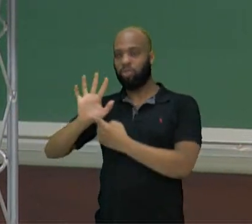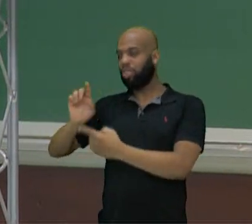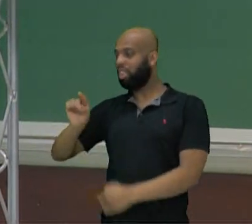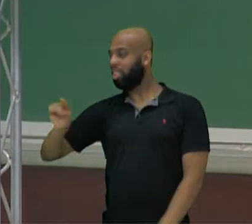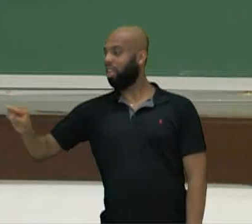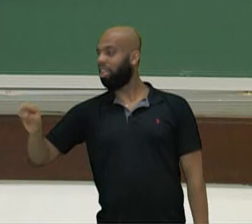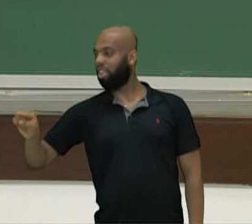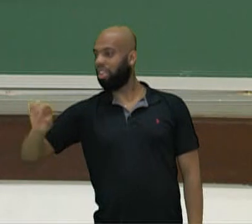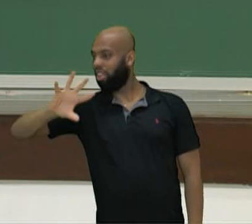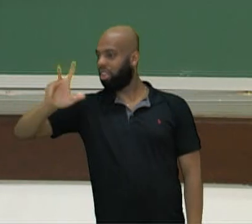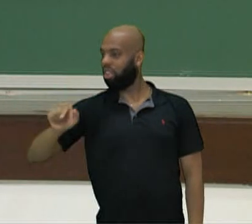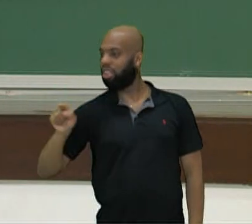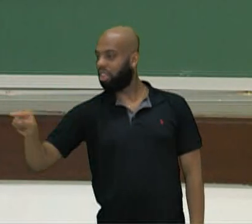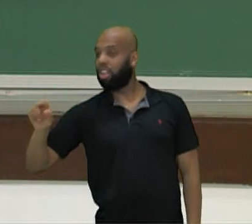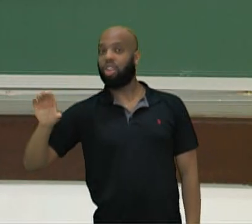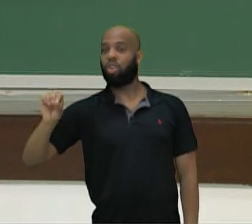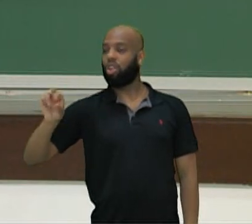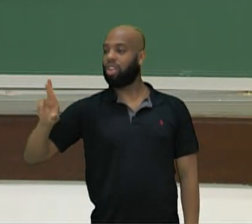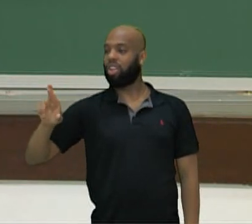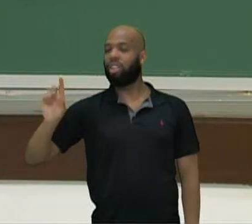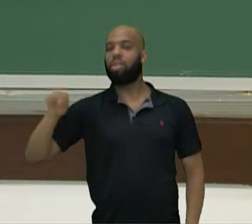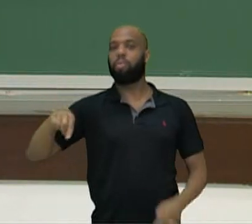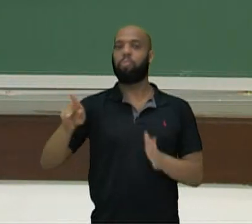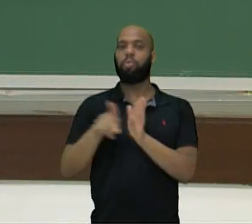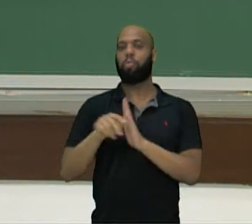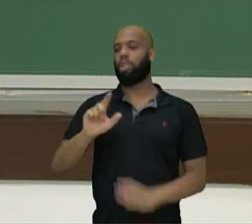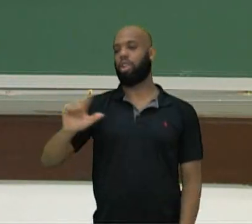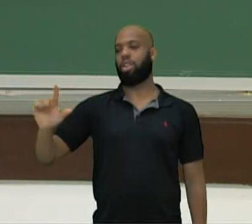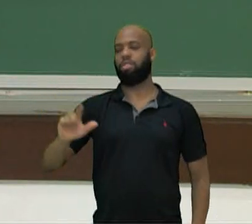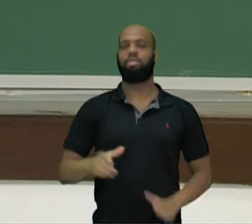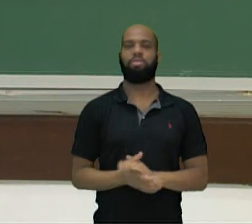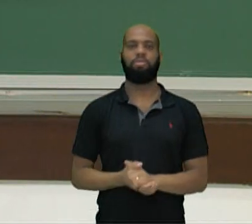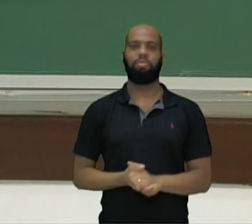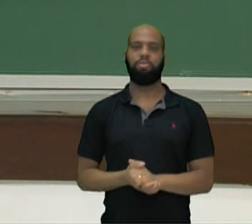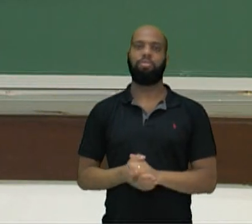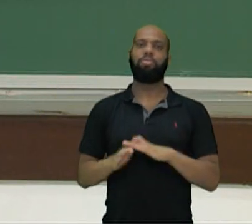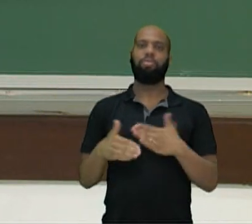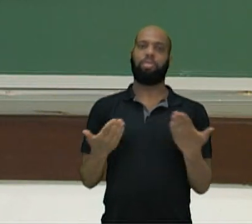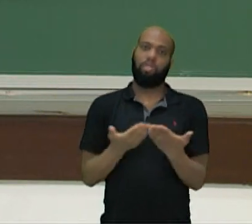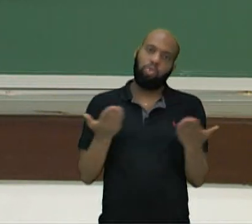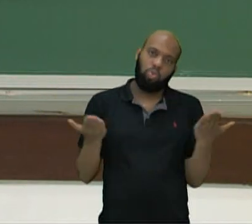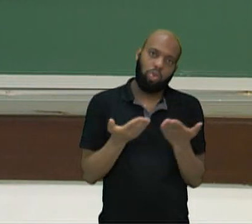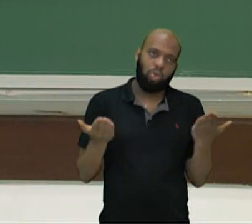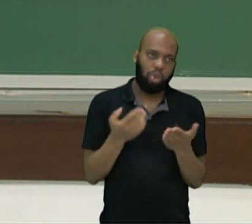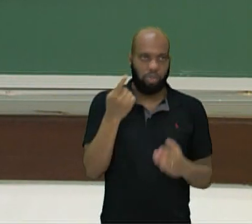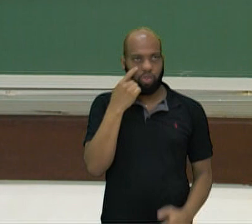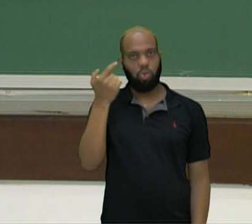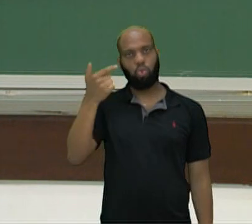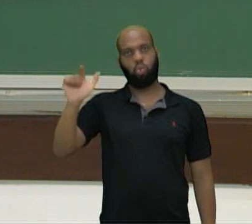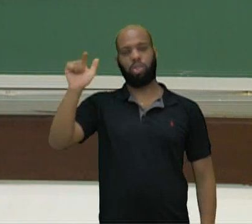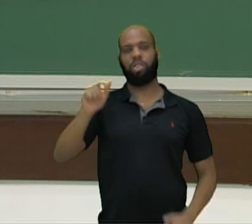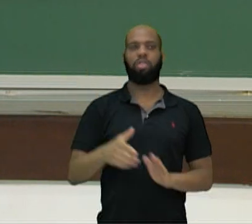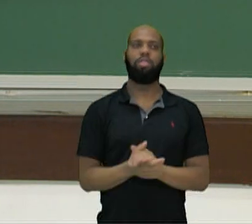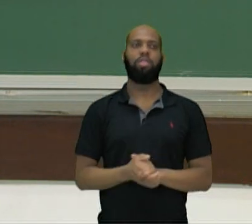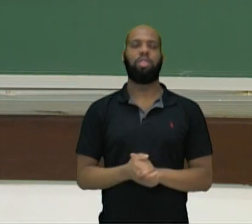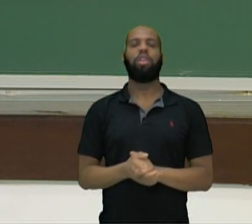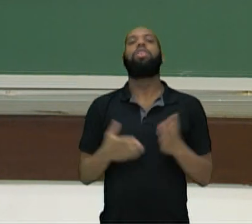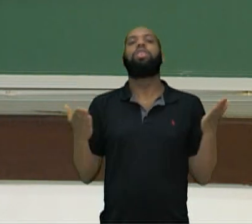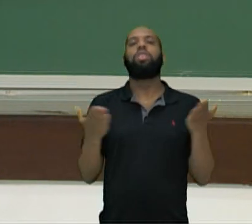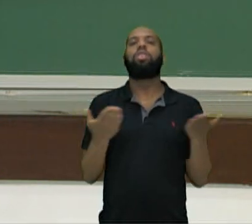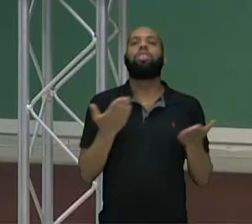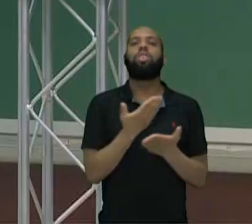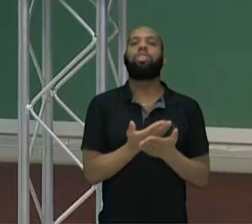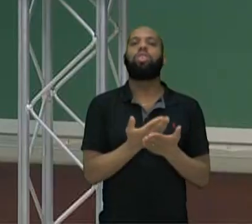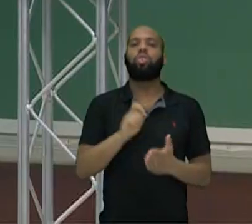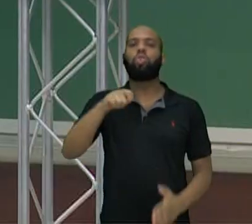lá, está no leste, porção oriental, certo? Então, vamos lá, vamos para frente aí na nossa aulinha, falando um pouquinho